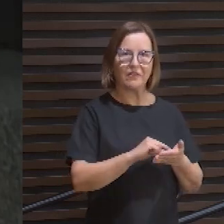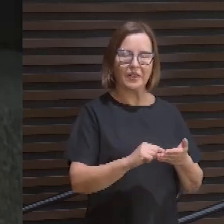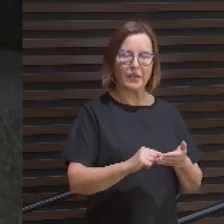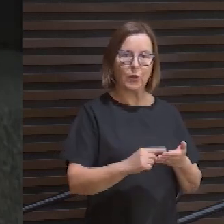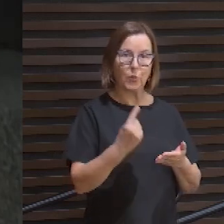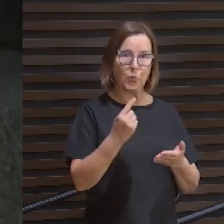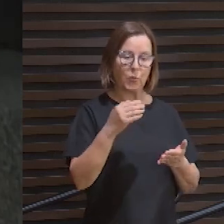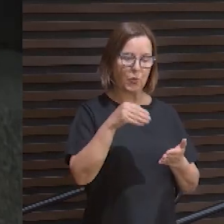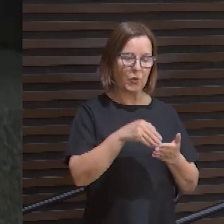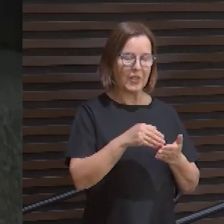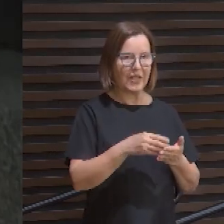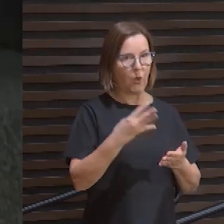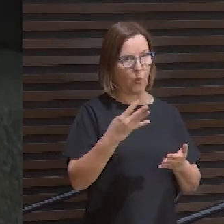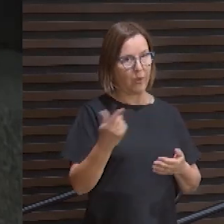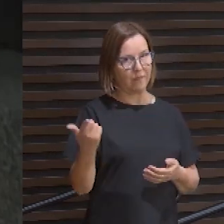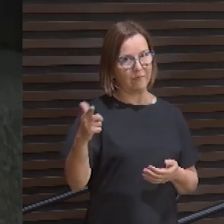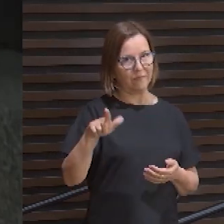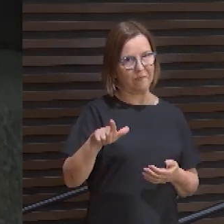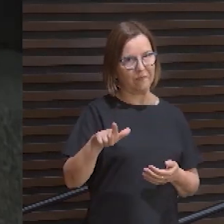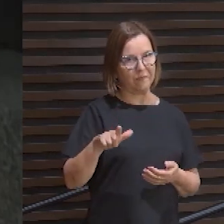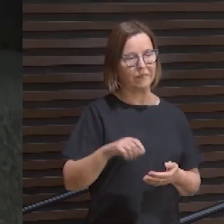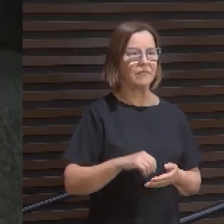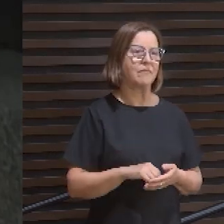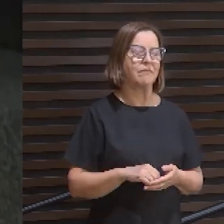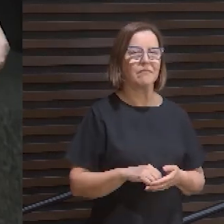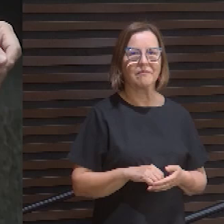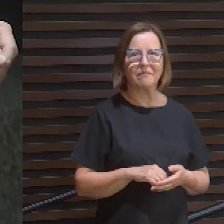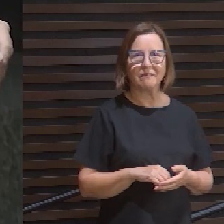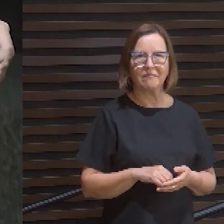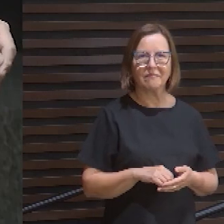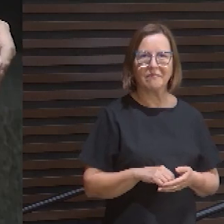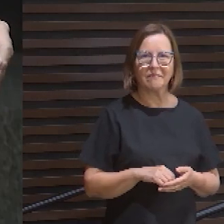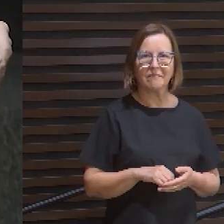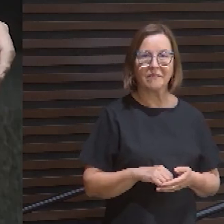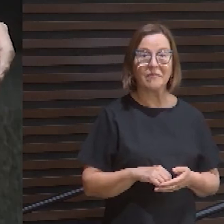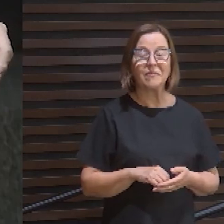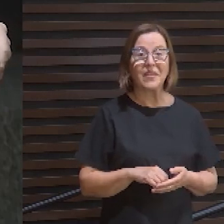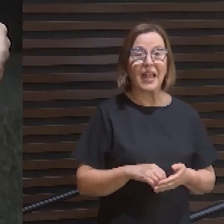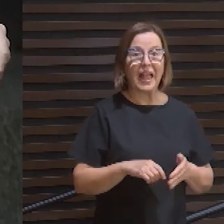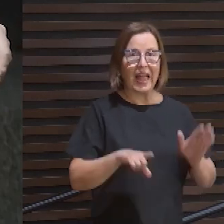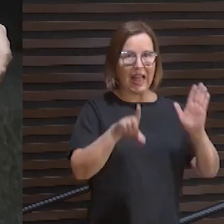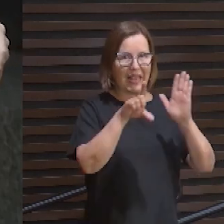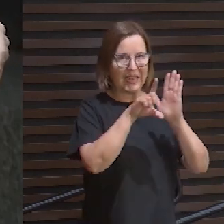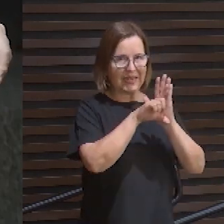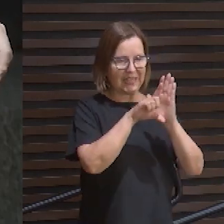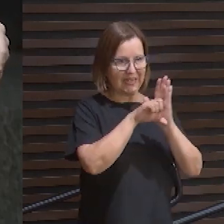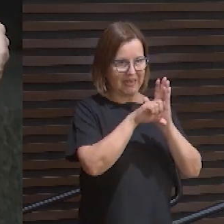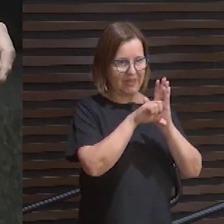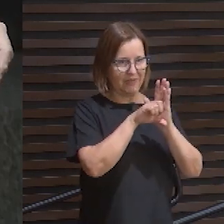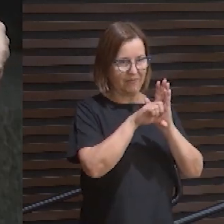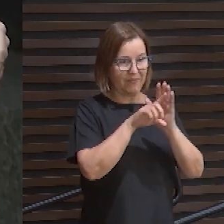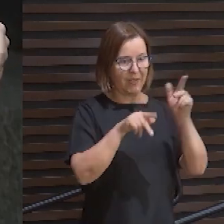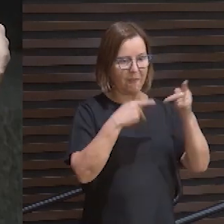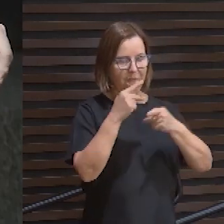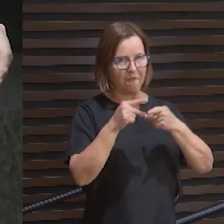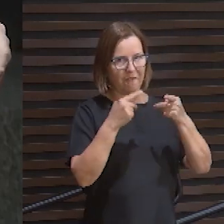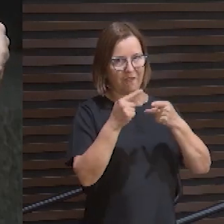vez. Ele diz: ora, visto que a lei tem